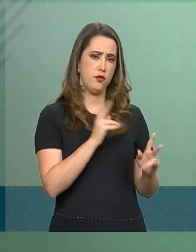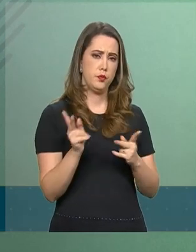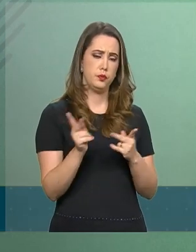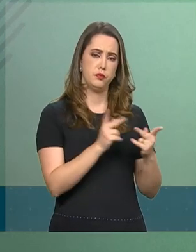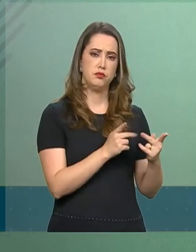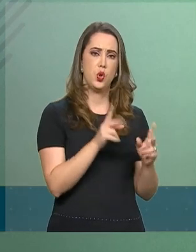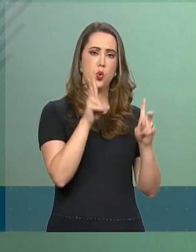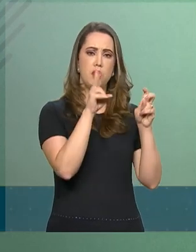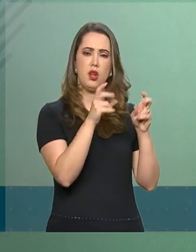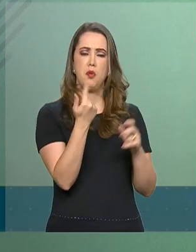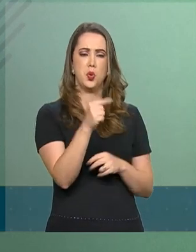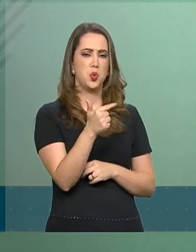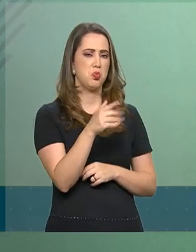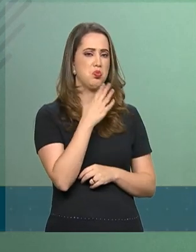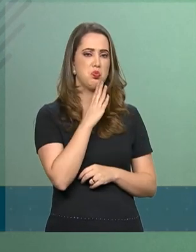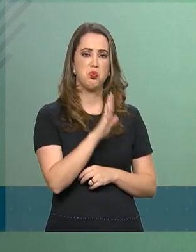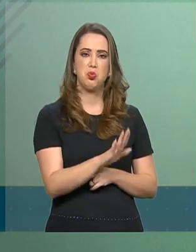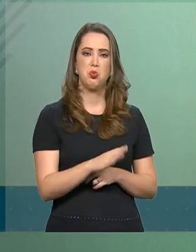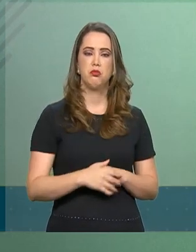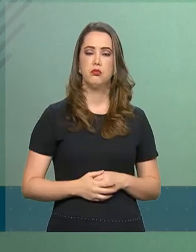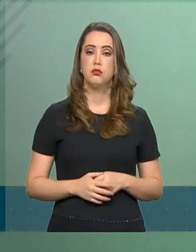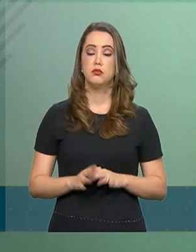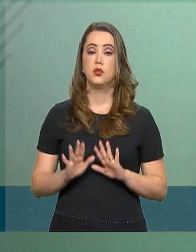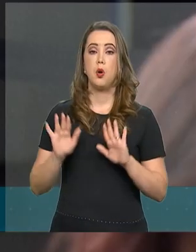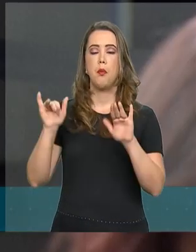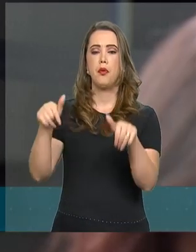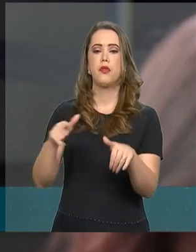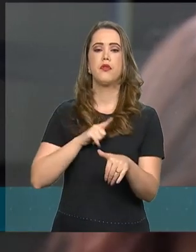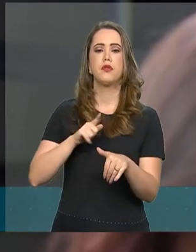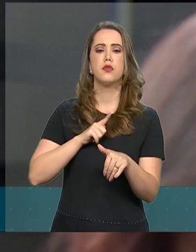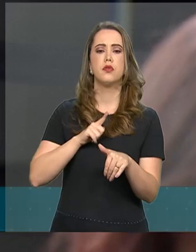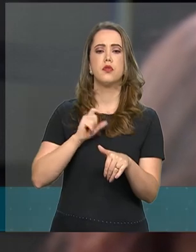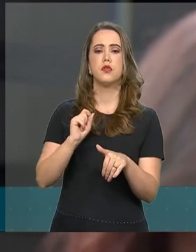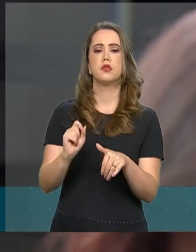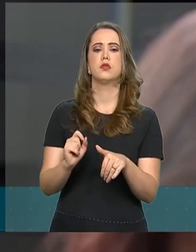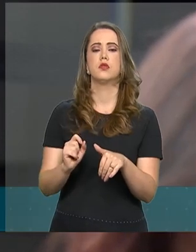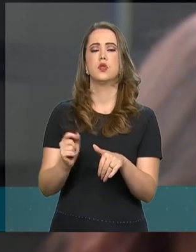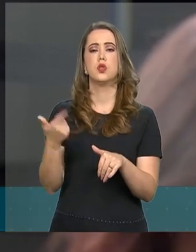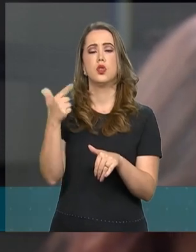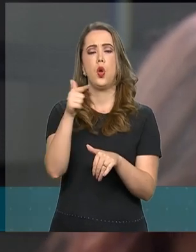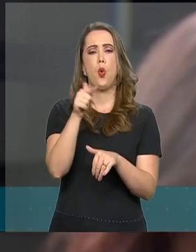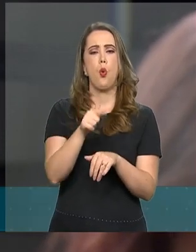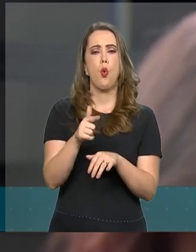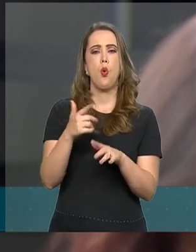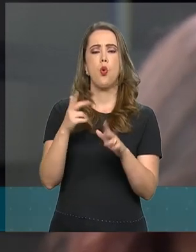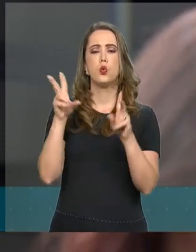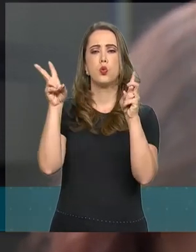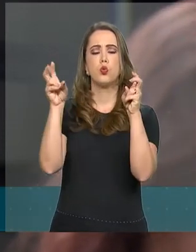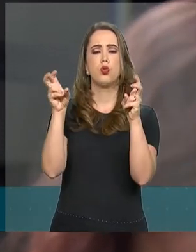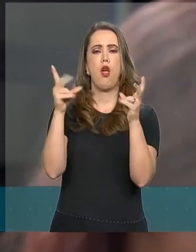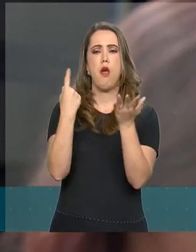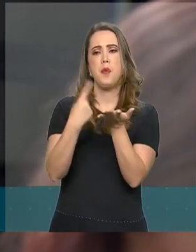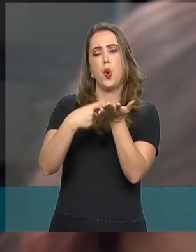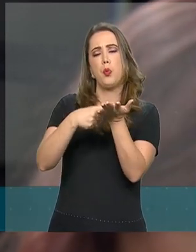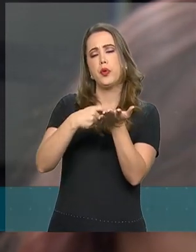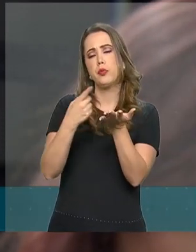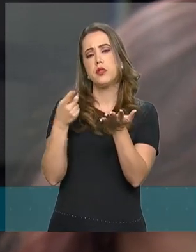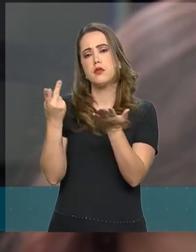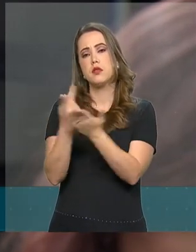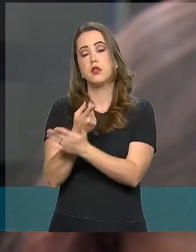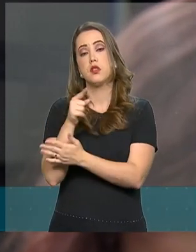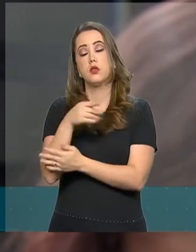pauta eu não tenho conhecimento da pauta o fim algum ao alguma outra tratativa que será feita